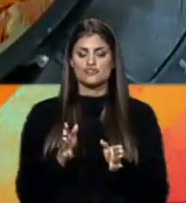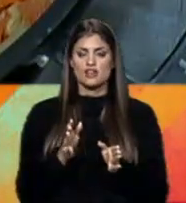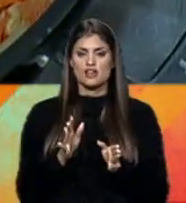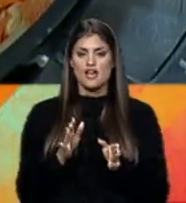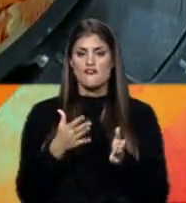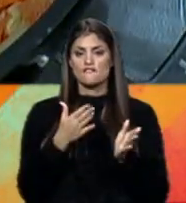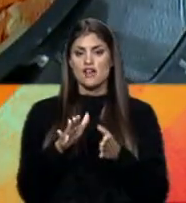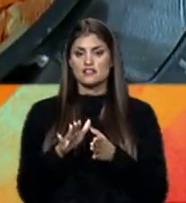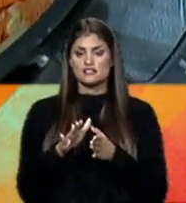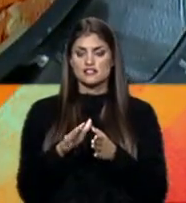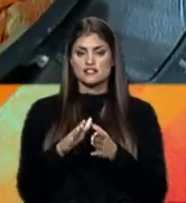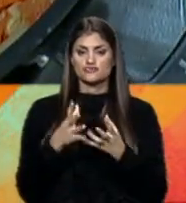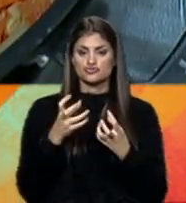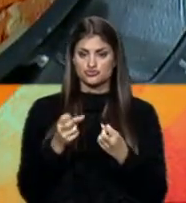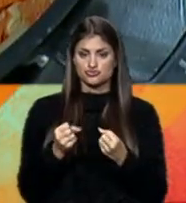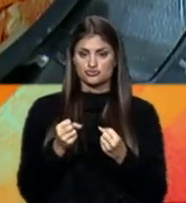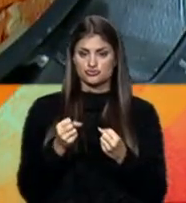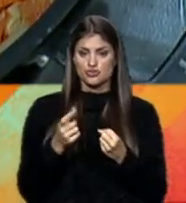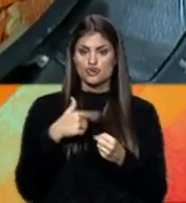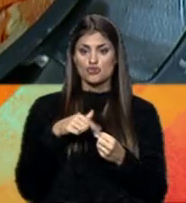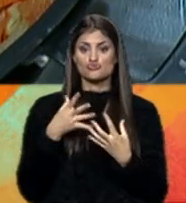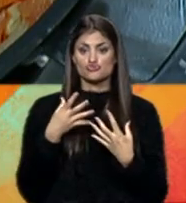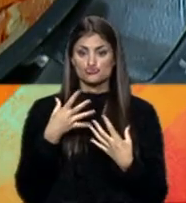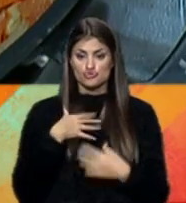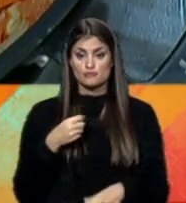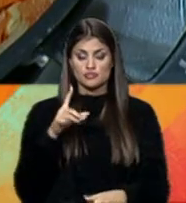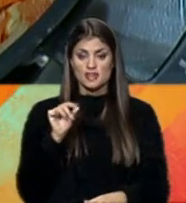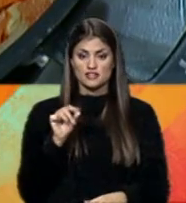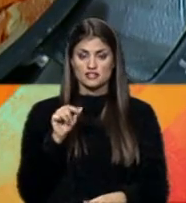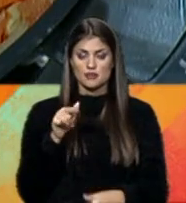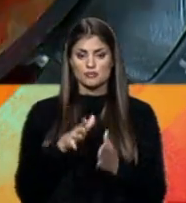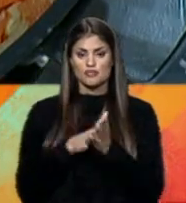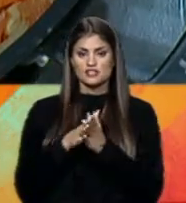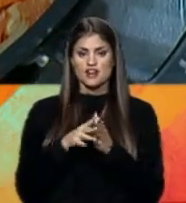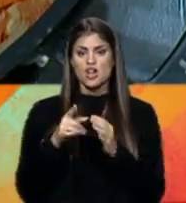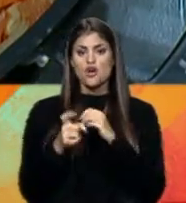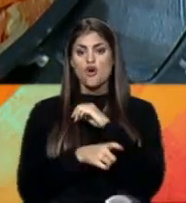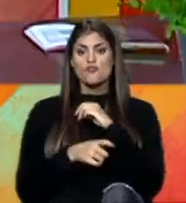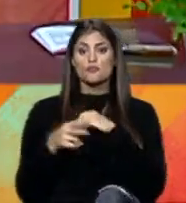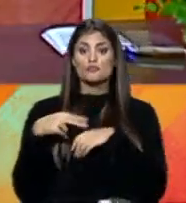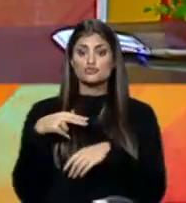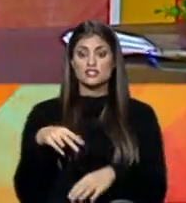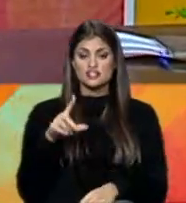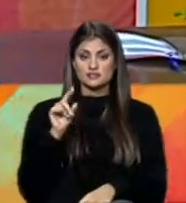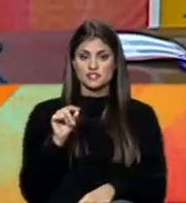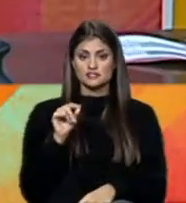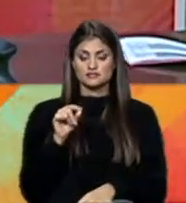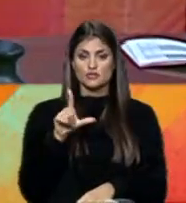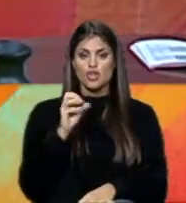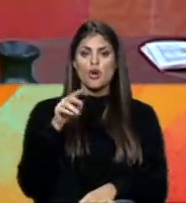é aquele ponto crocante que nós também gostamos. Podemos usar esta couve portuguesa, podemos usar a couve